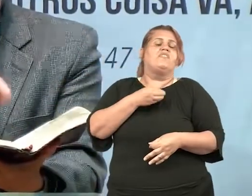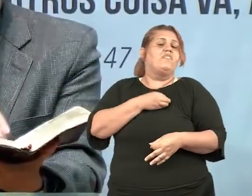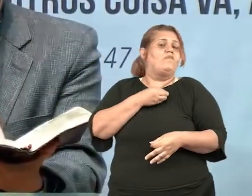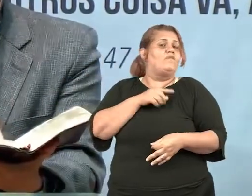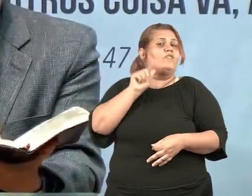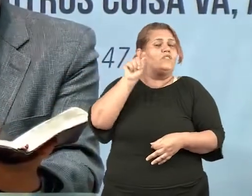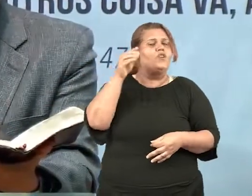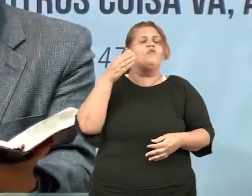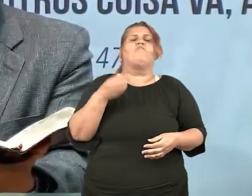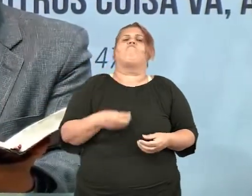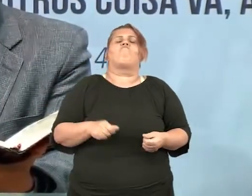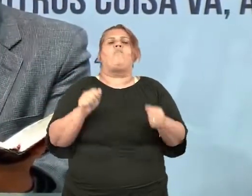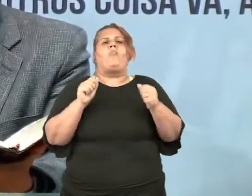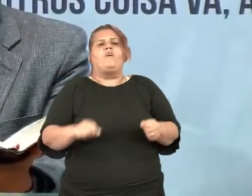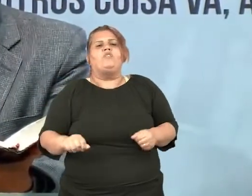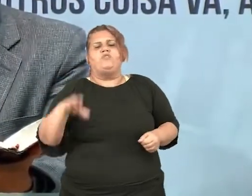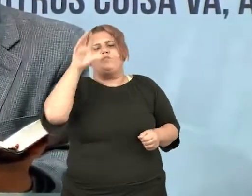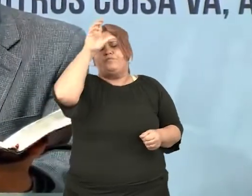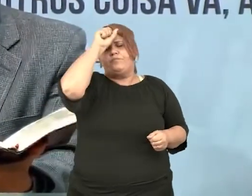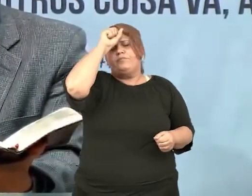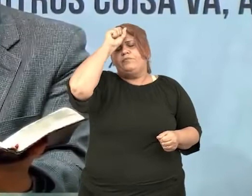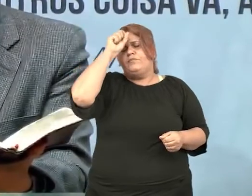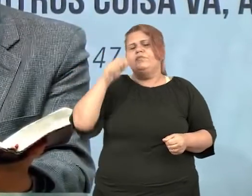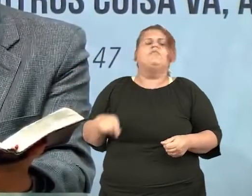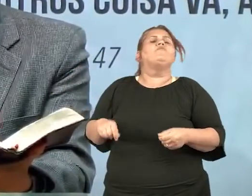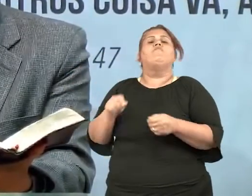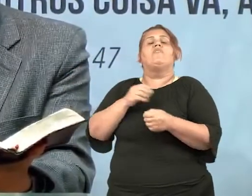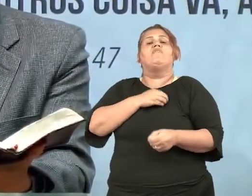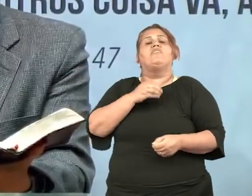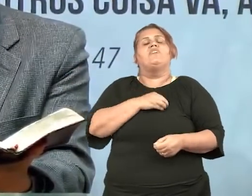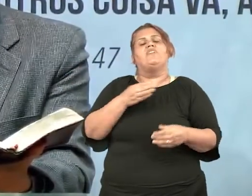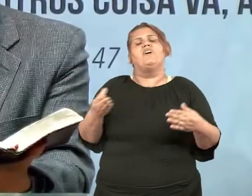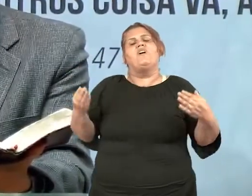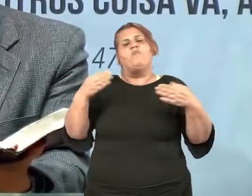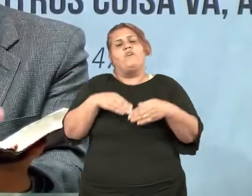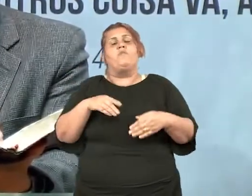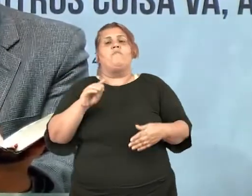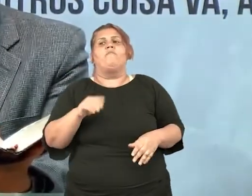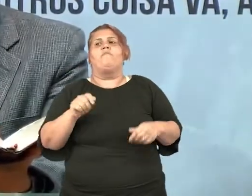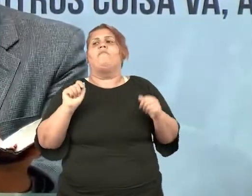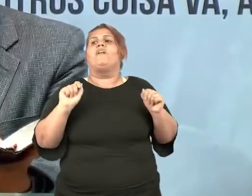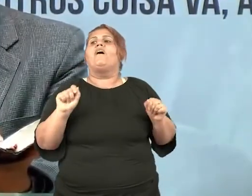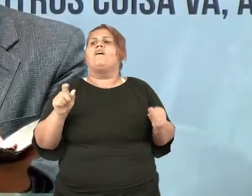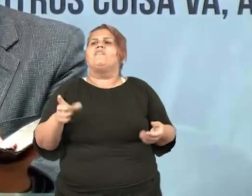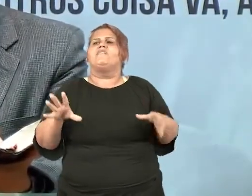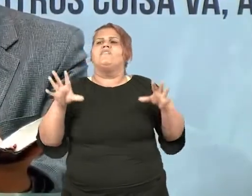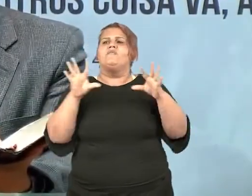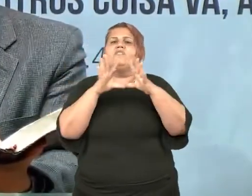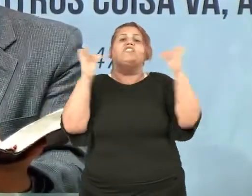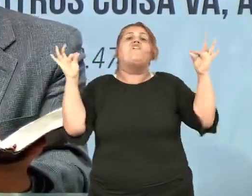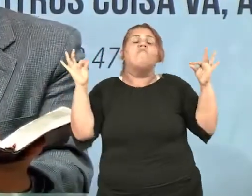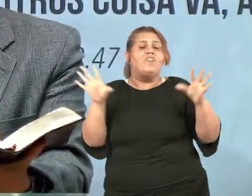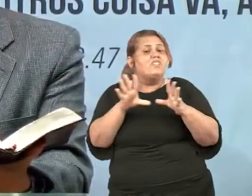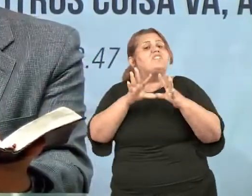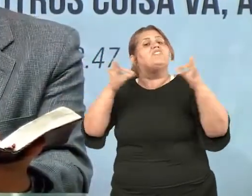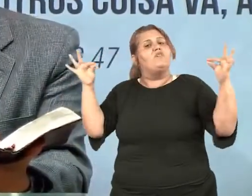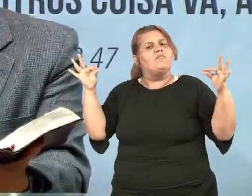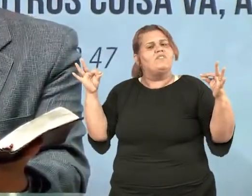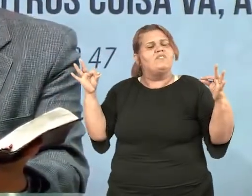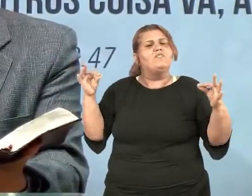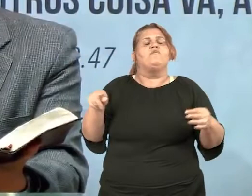Você pode aprender a viver uma vida mais modesta, para ter mais condições de socorrer o necessitado à sua